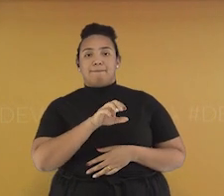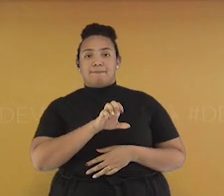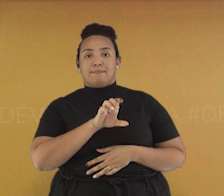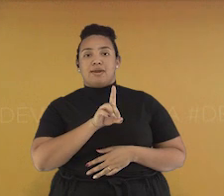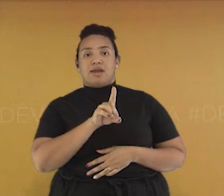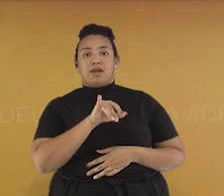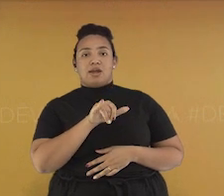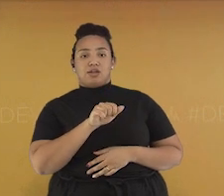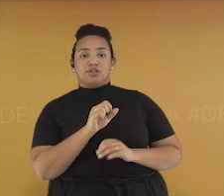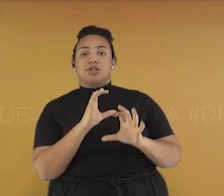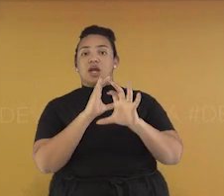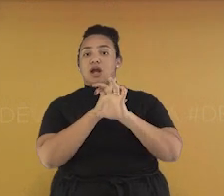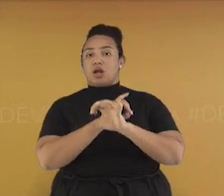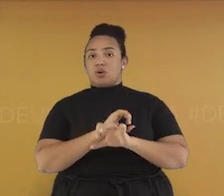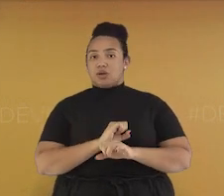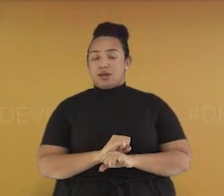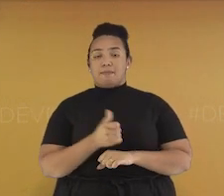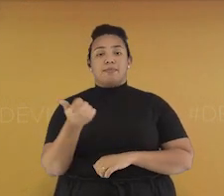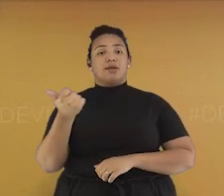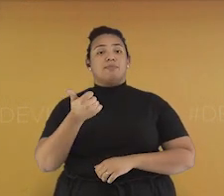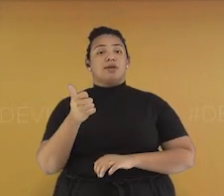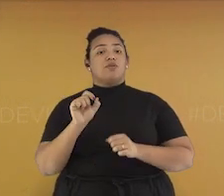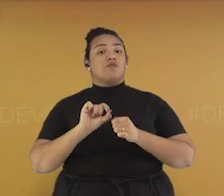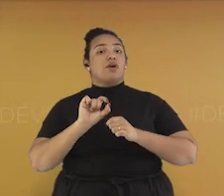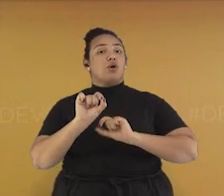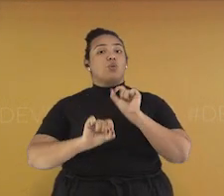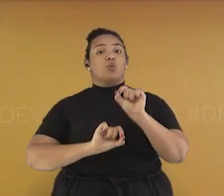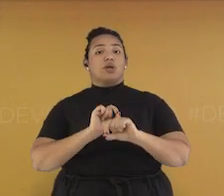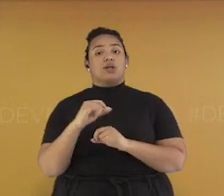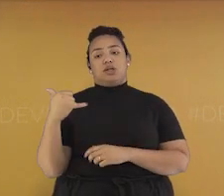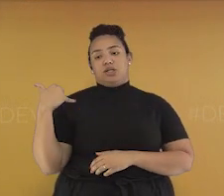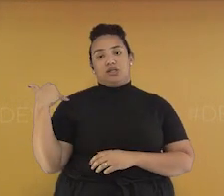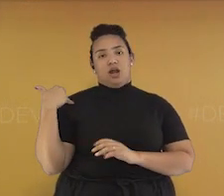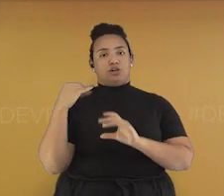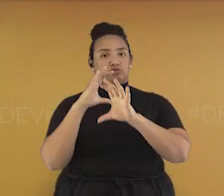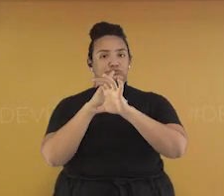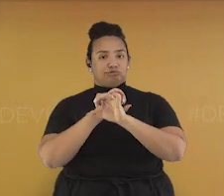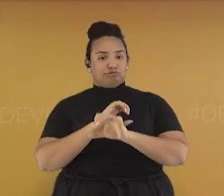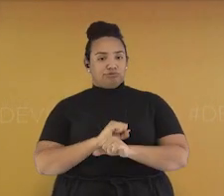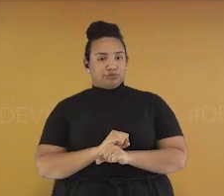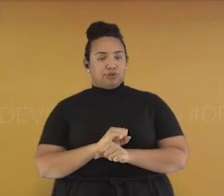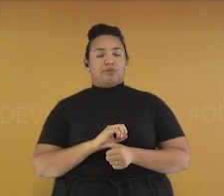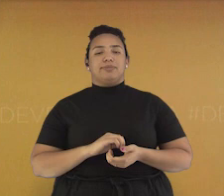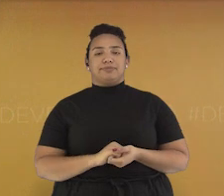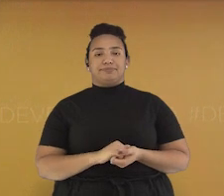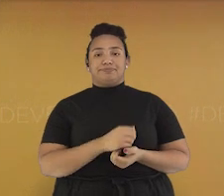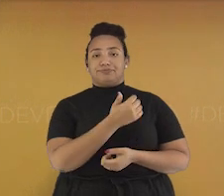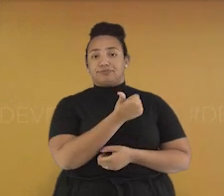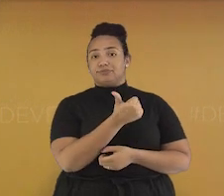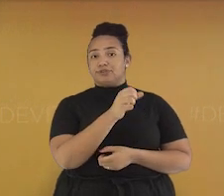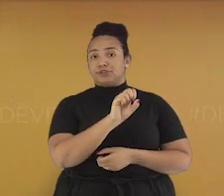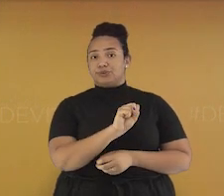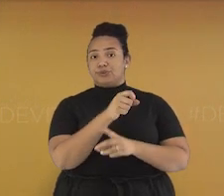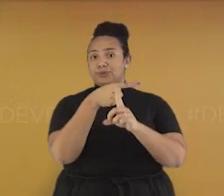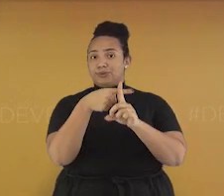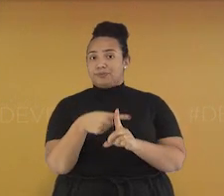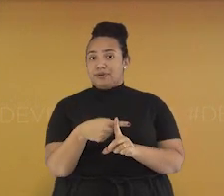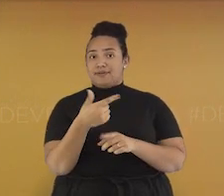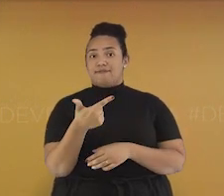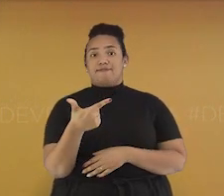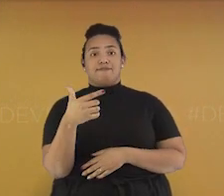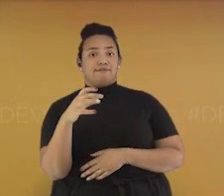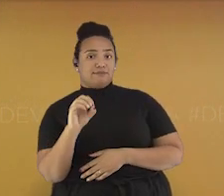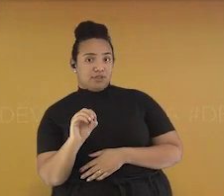média de idade dos dois, o primeiro passo é somar as idades. fazendo 18